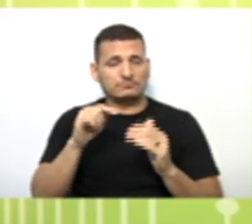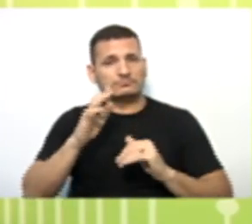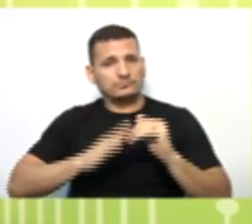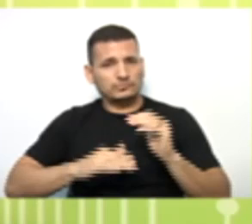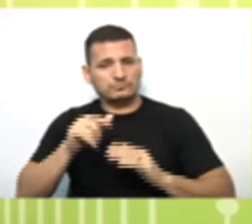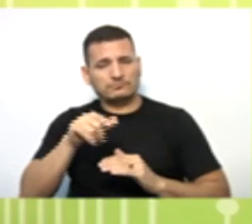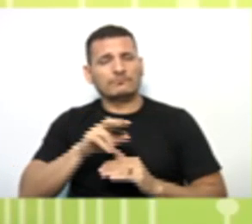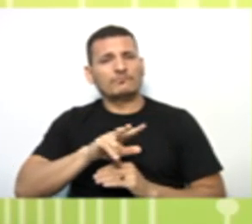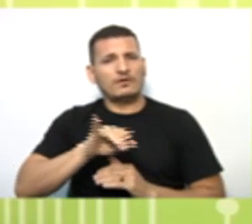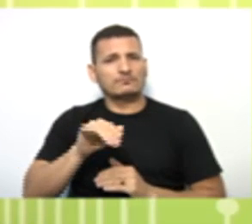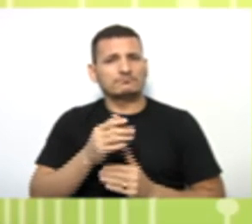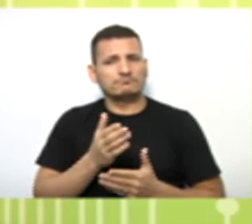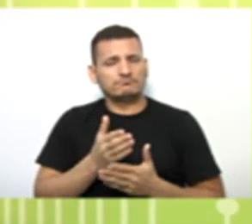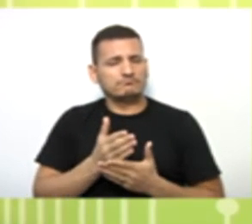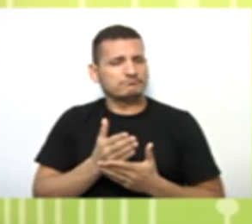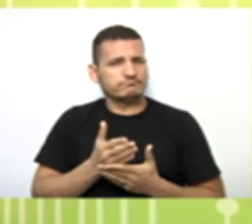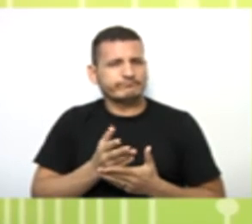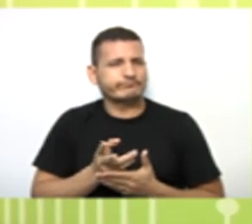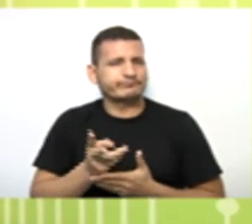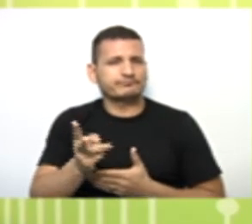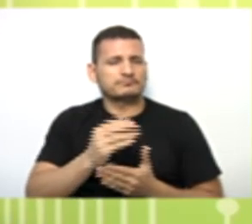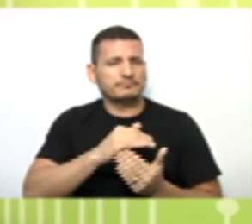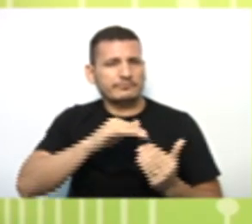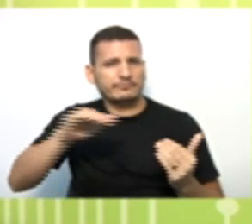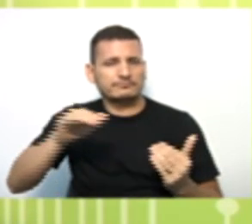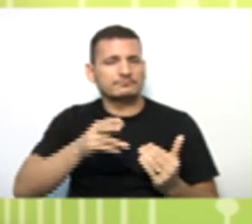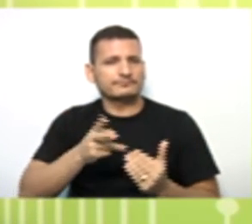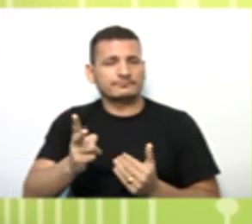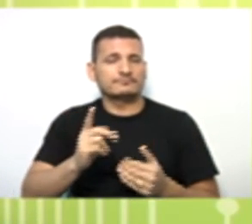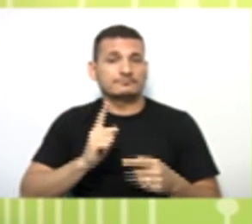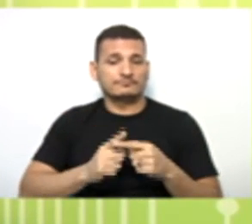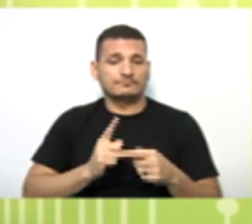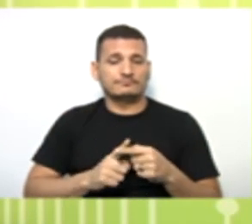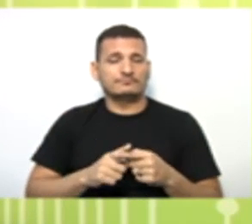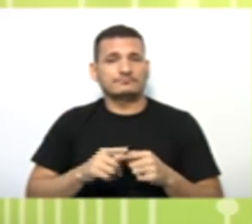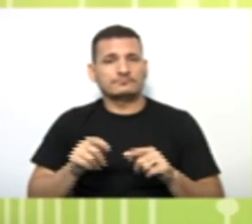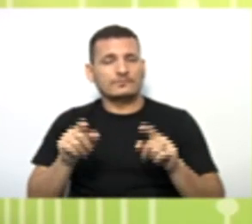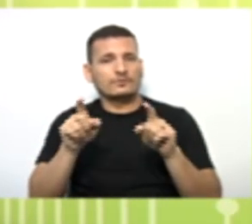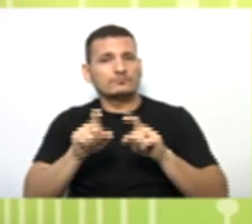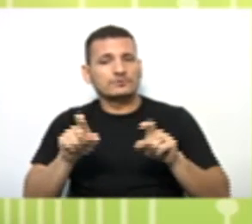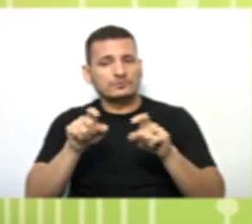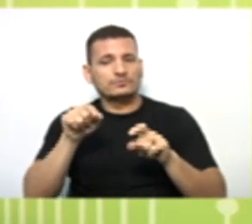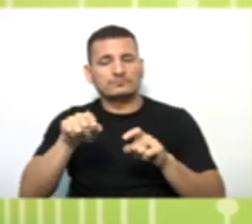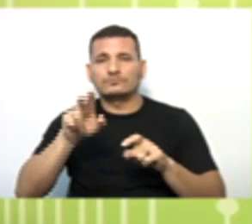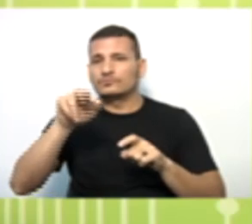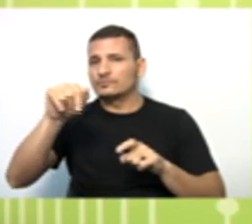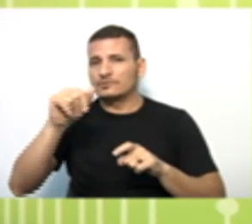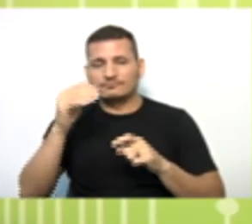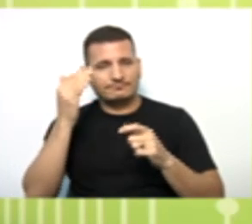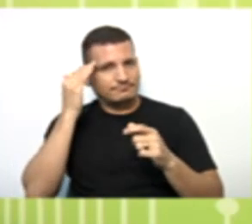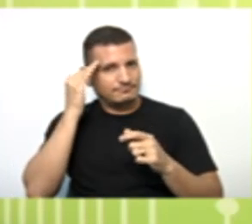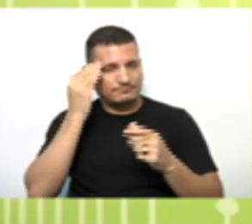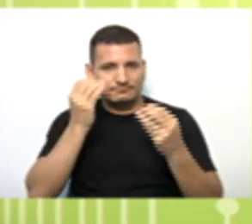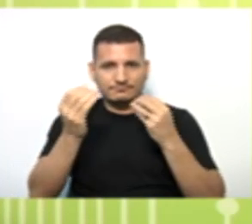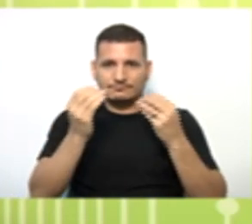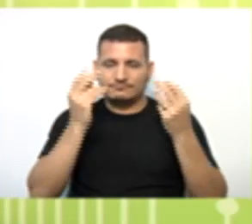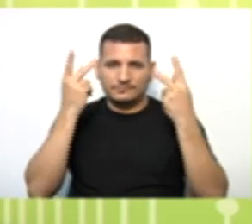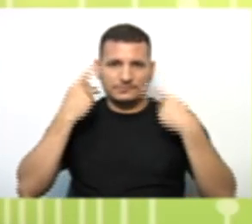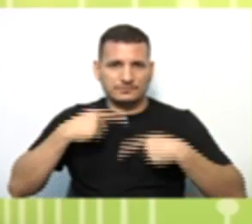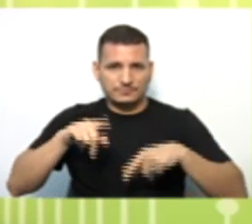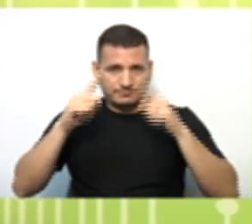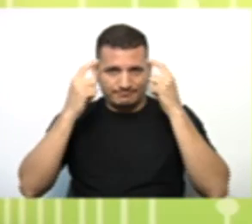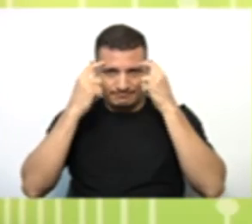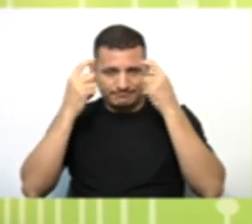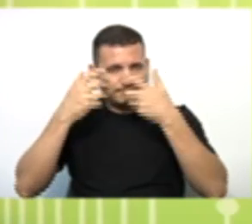nenhum problema. Por que isso? Justamente porque um computador jamais vai poder compreender um ser humano. Ninguém vai poder se